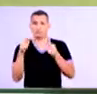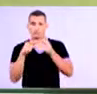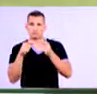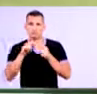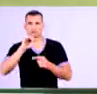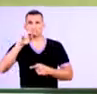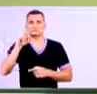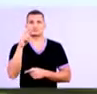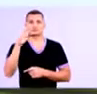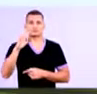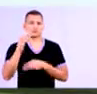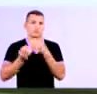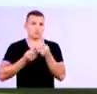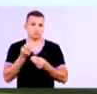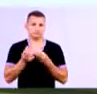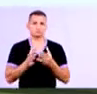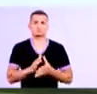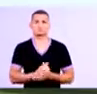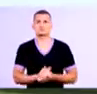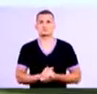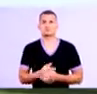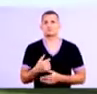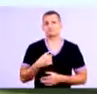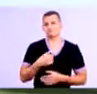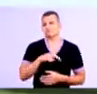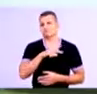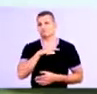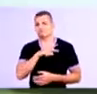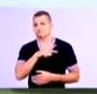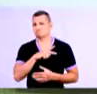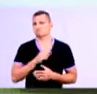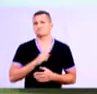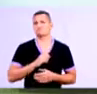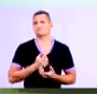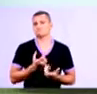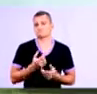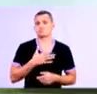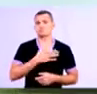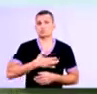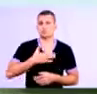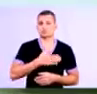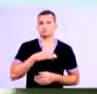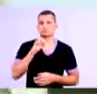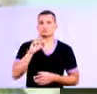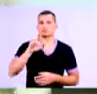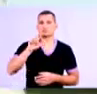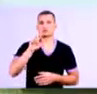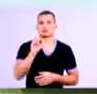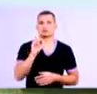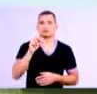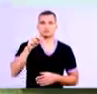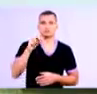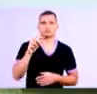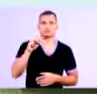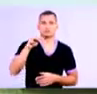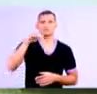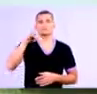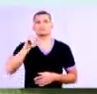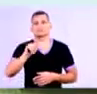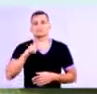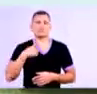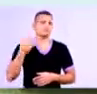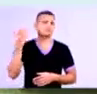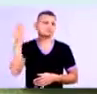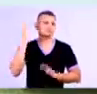IHC. Eu sou particularmente apaixonado por ergonomia. Há muito tempo atrás eu